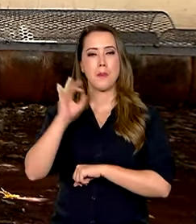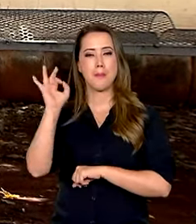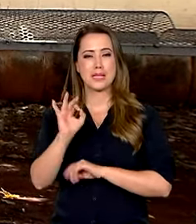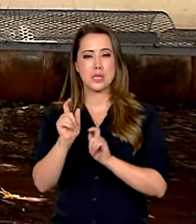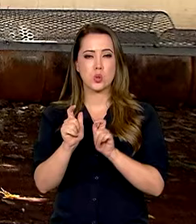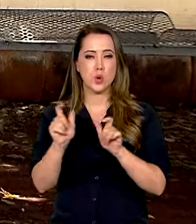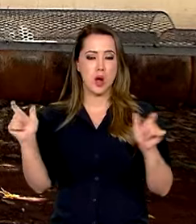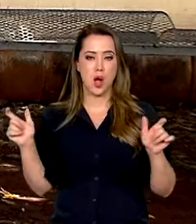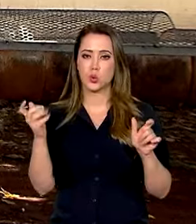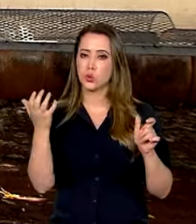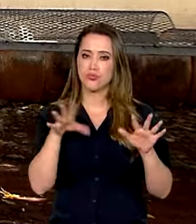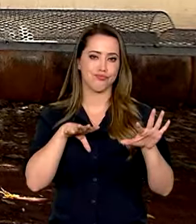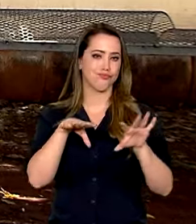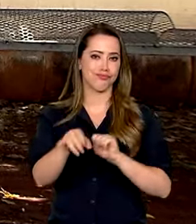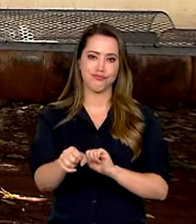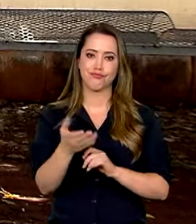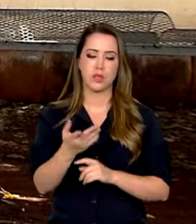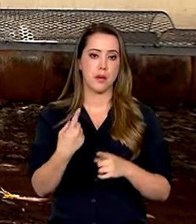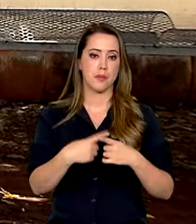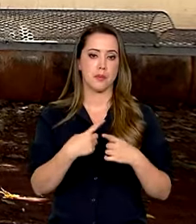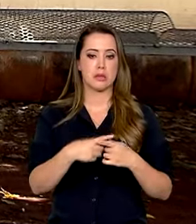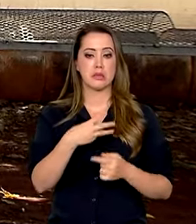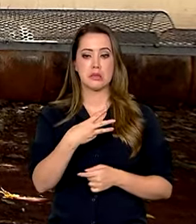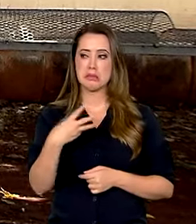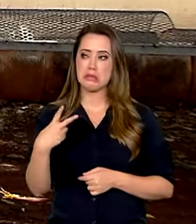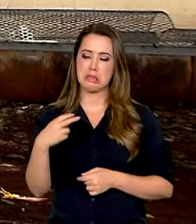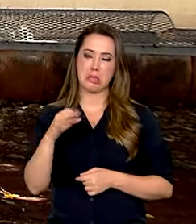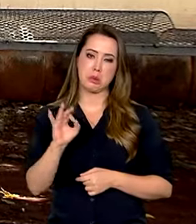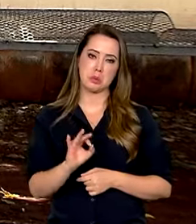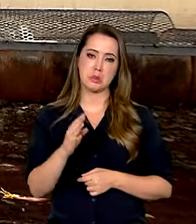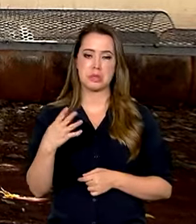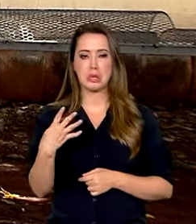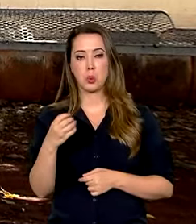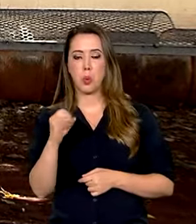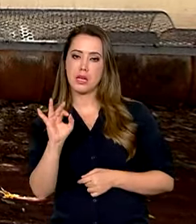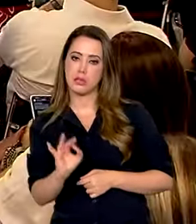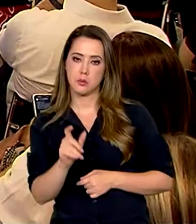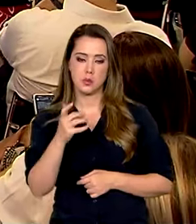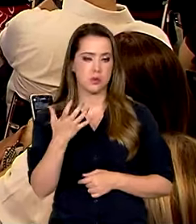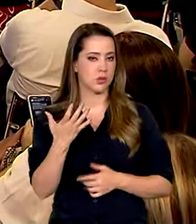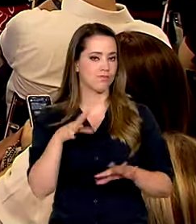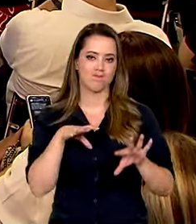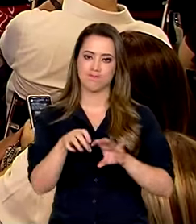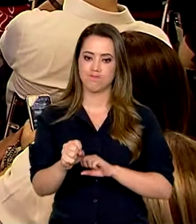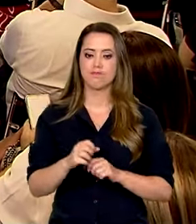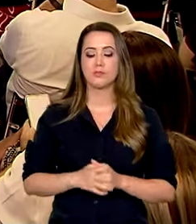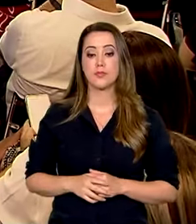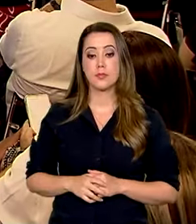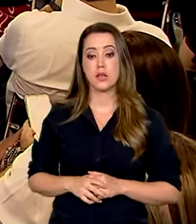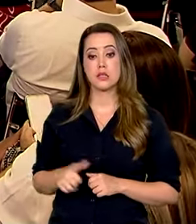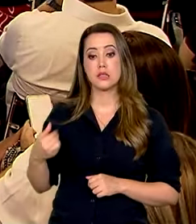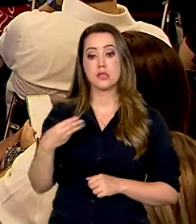de desistência dos Estudantes que ficou entre 30 4% foram avaliados